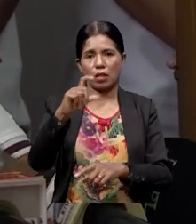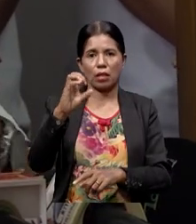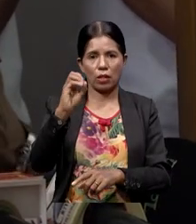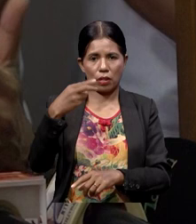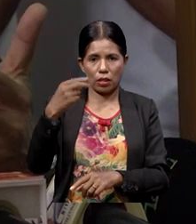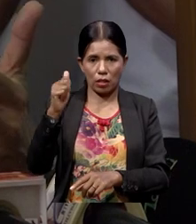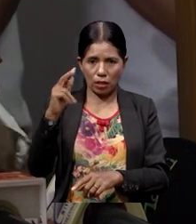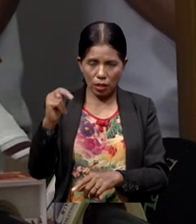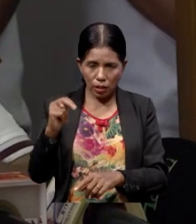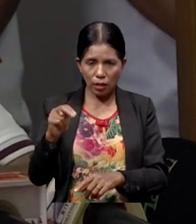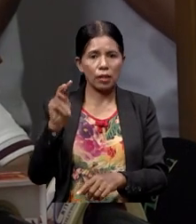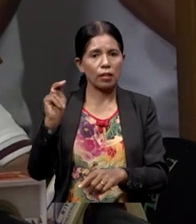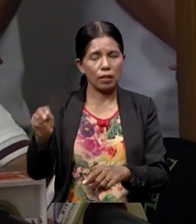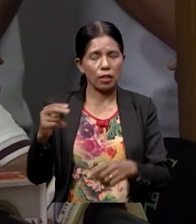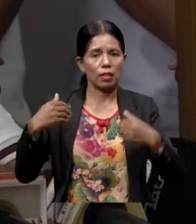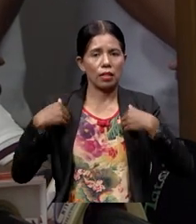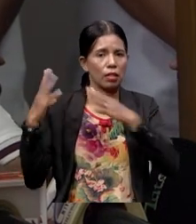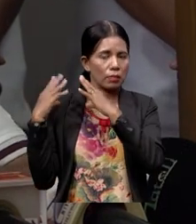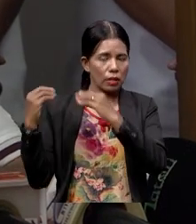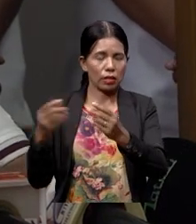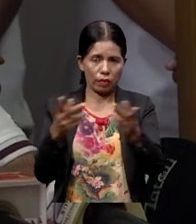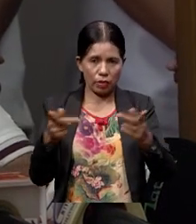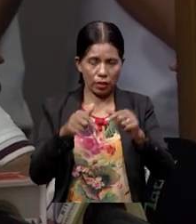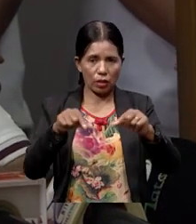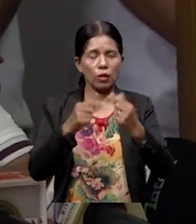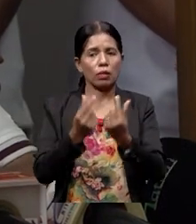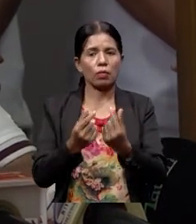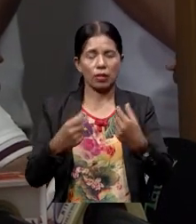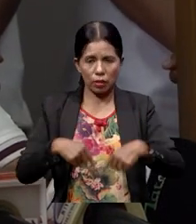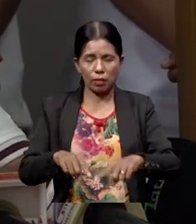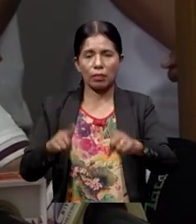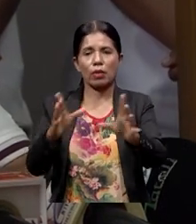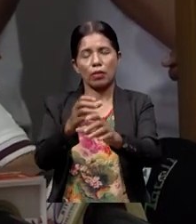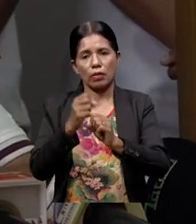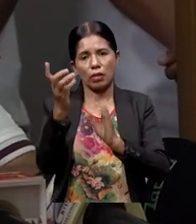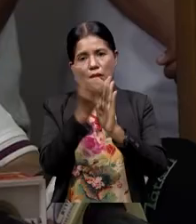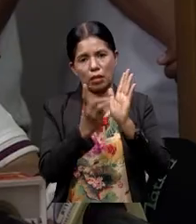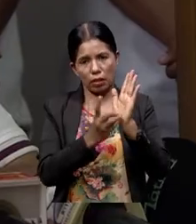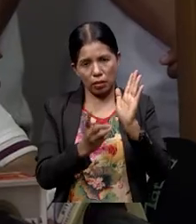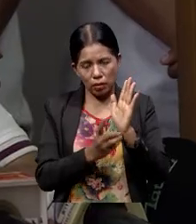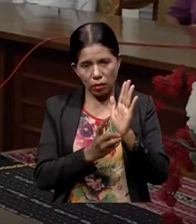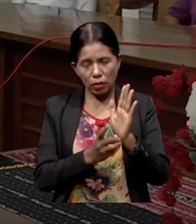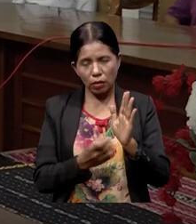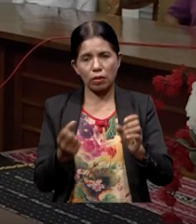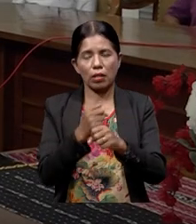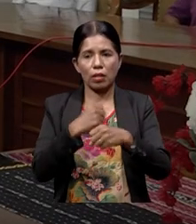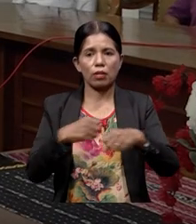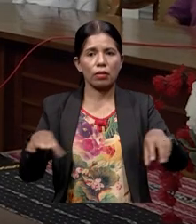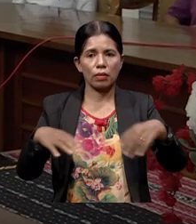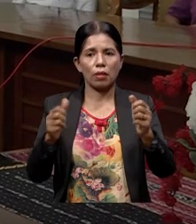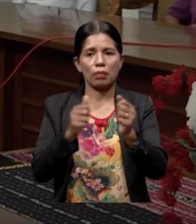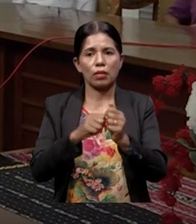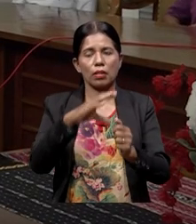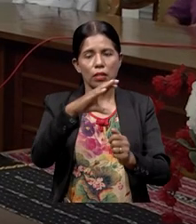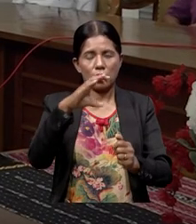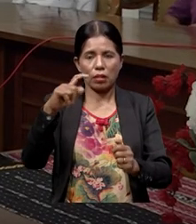tem e a experiência área da NE, com a equipa, mas se tu vai ao levantamento, vou deixar o serviço na Moto Câmara de Comércio e Indústria